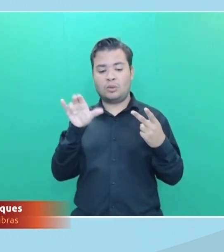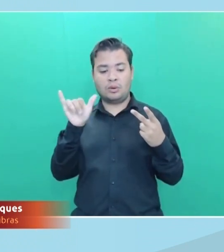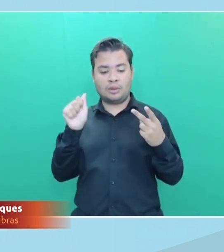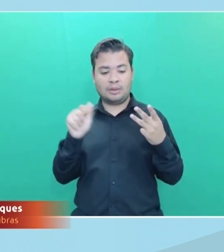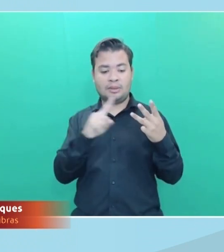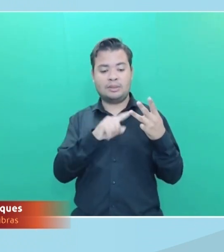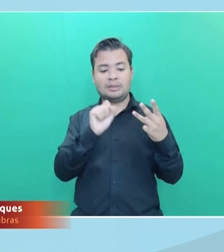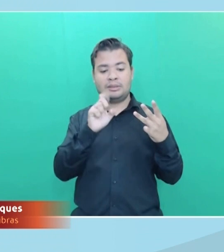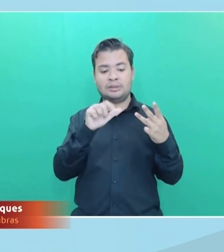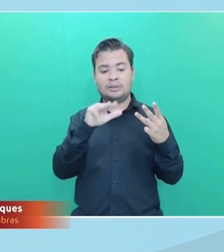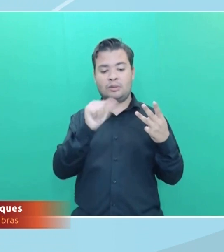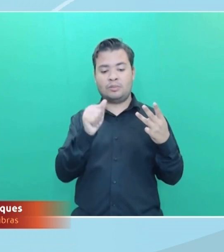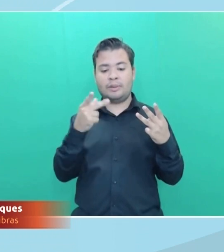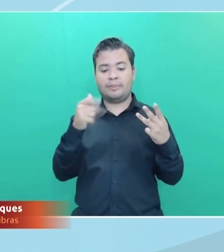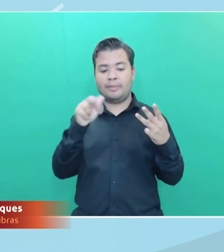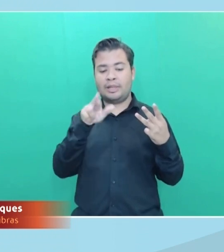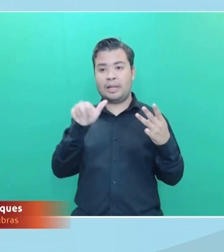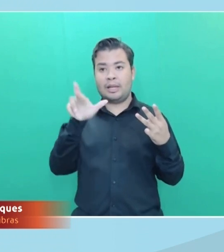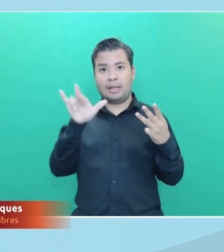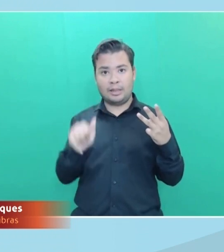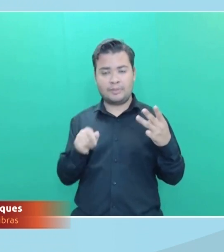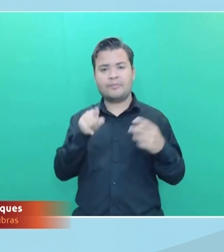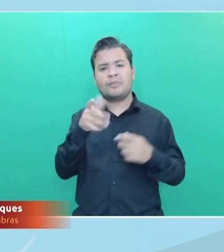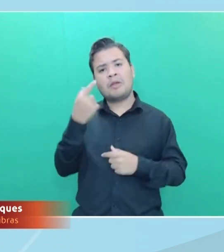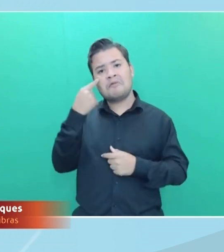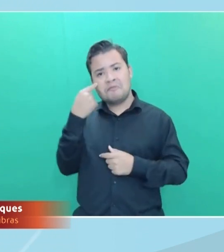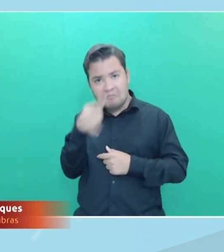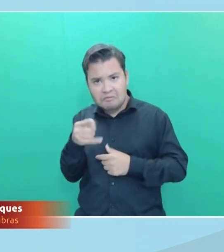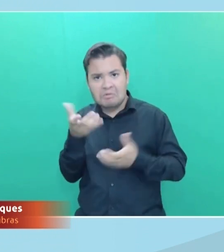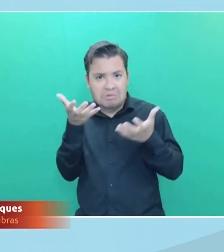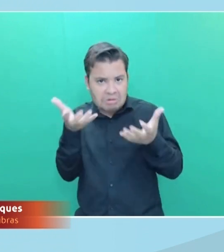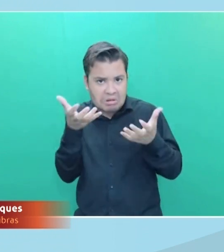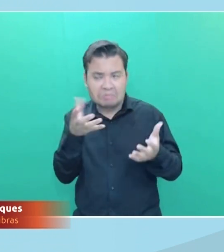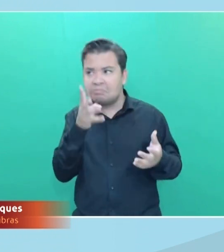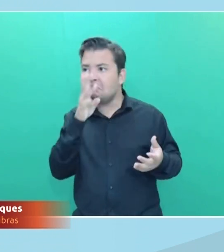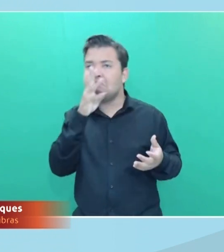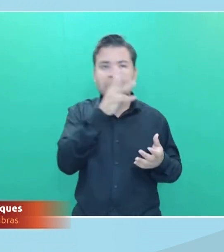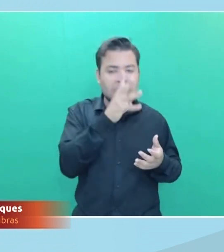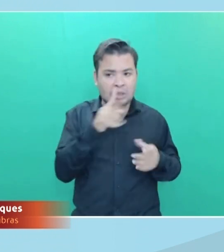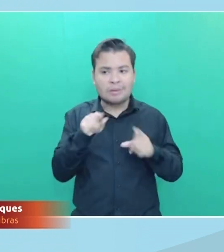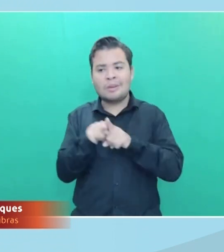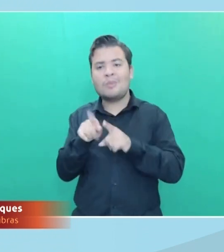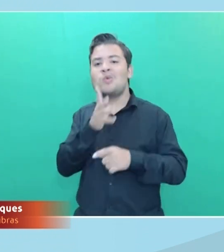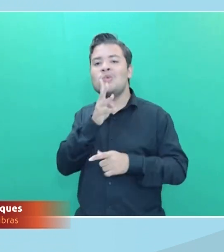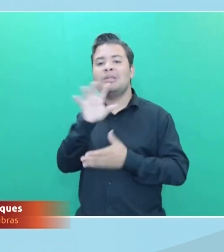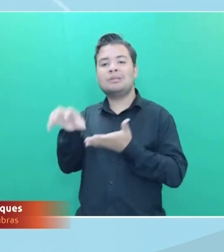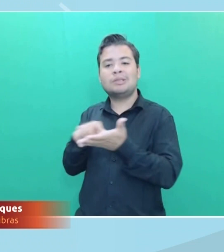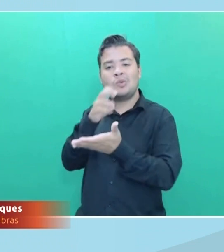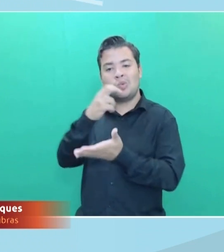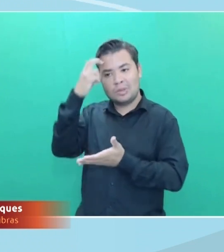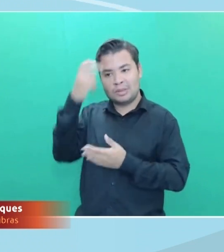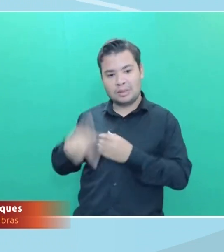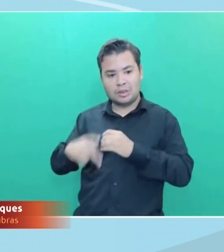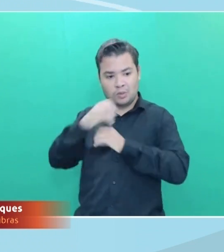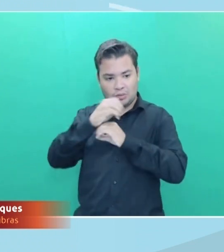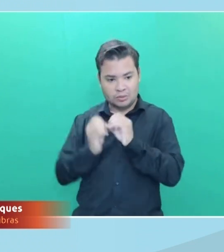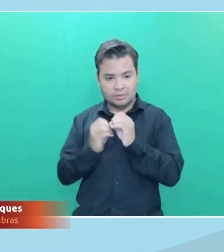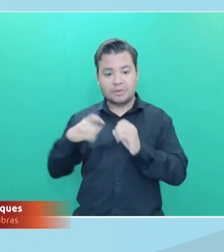então, esses trabalhos artísticos e conhecer um pouco mais do Centro Cultural UFG, acesse